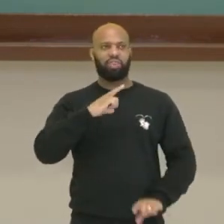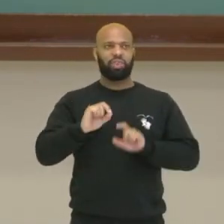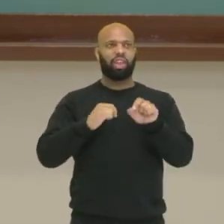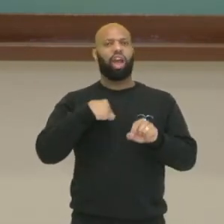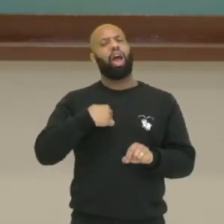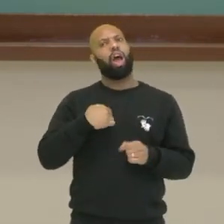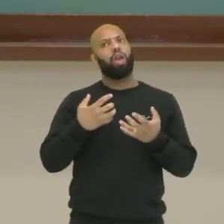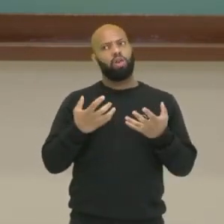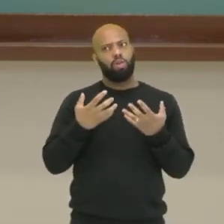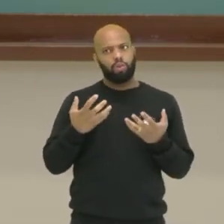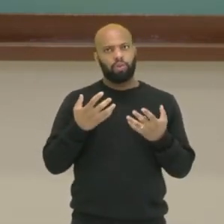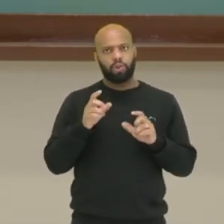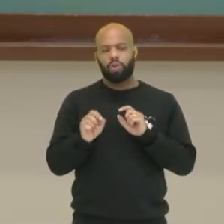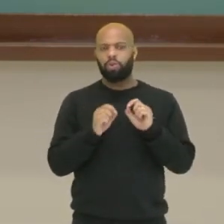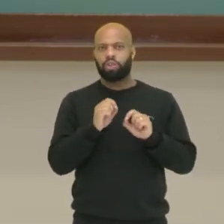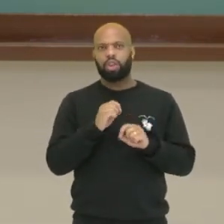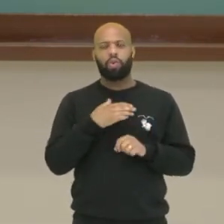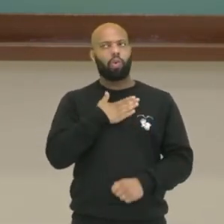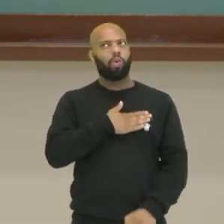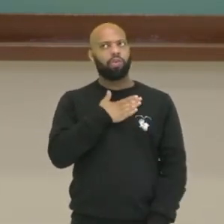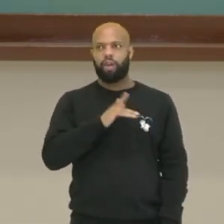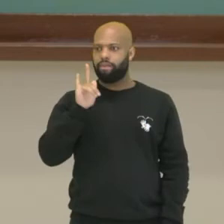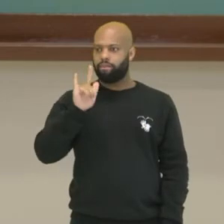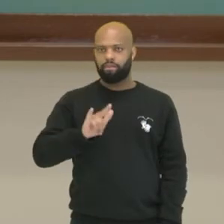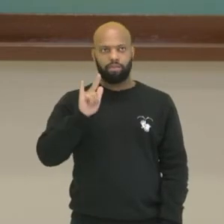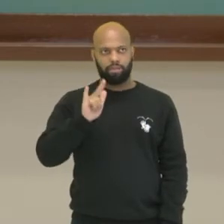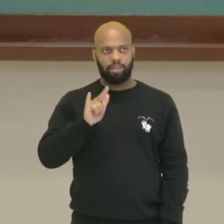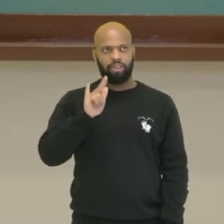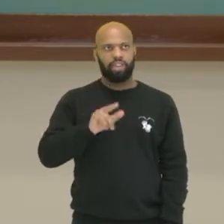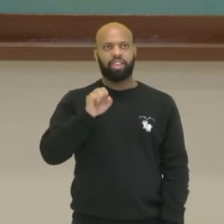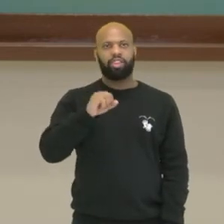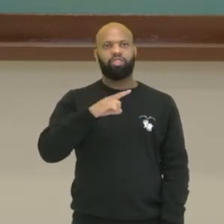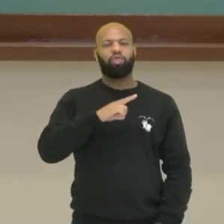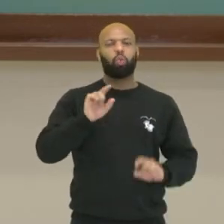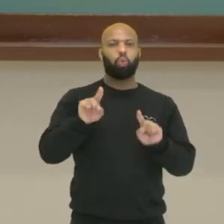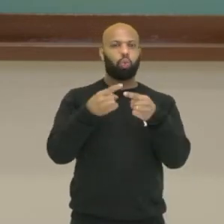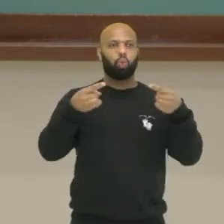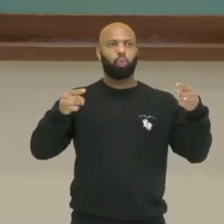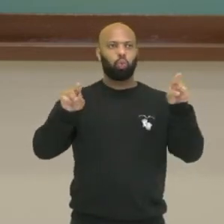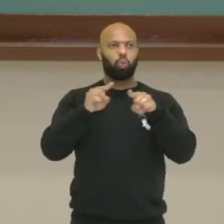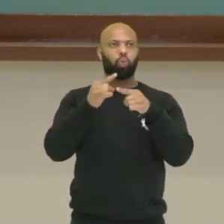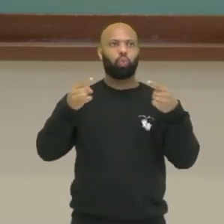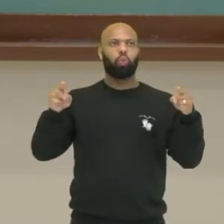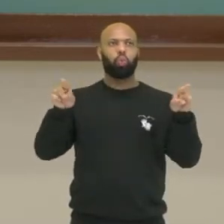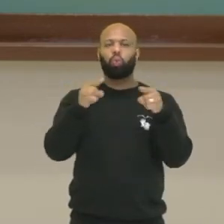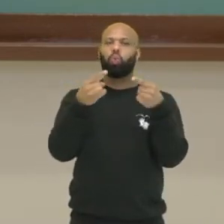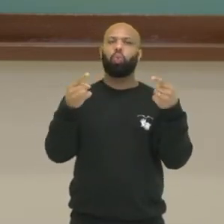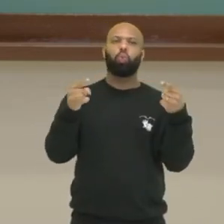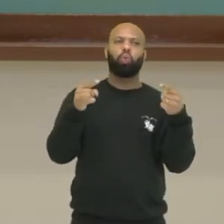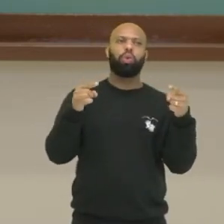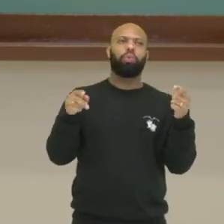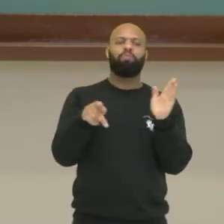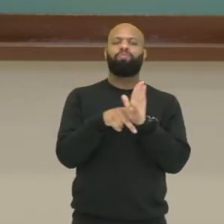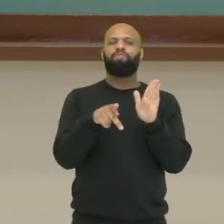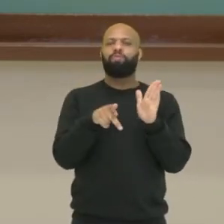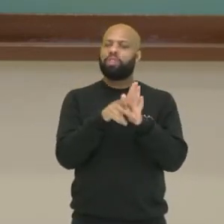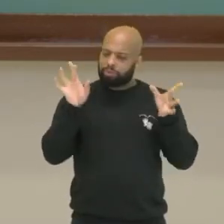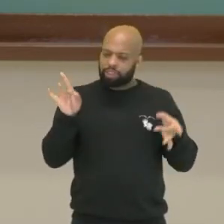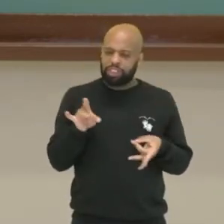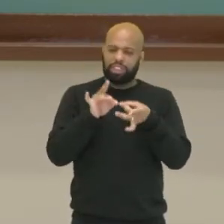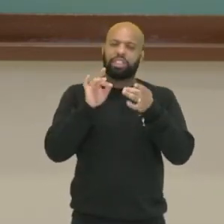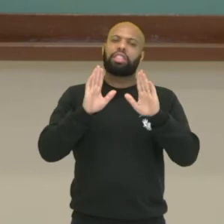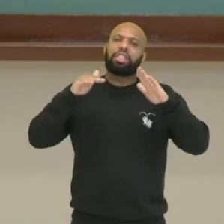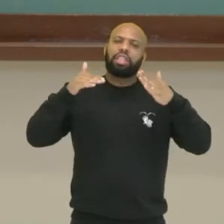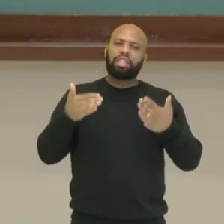eu tinha predileção por alguns, principalmente de trilhas sonoras e músicas New Age, músicas líricas. Então,